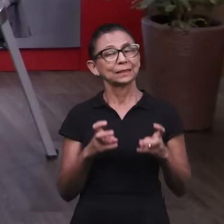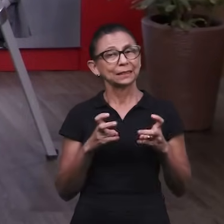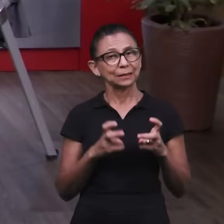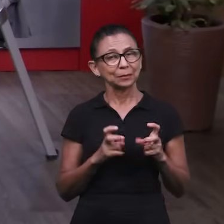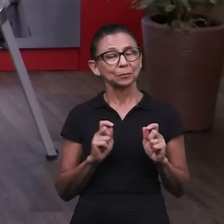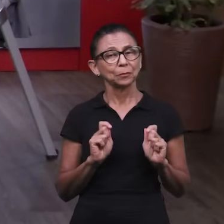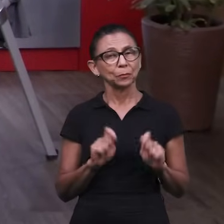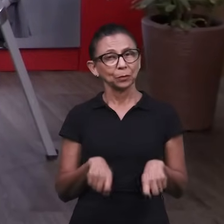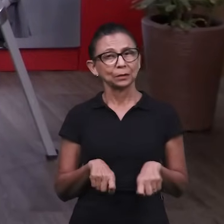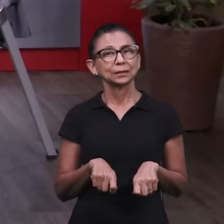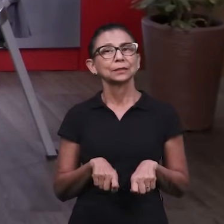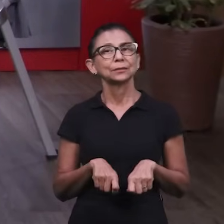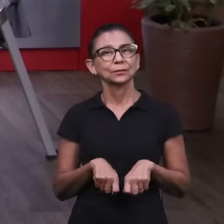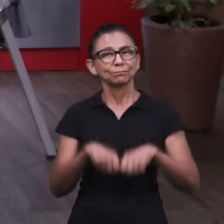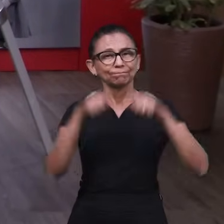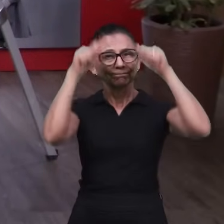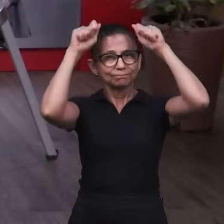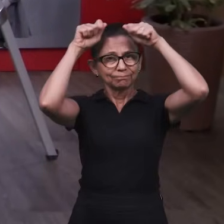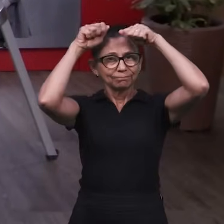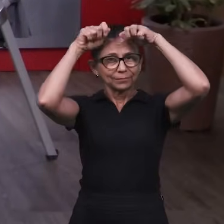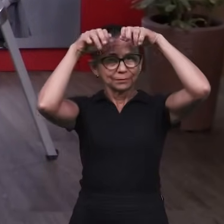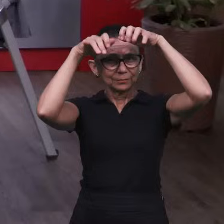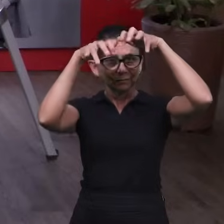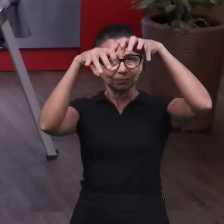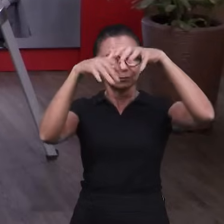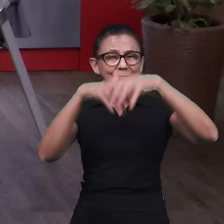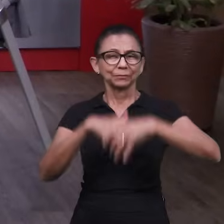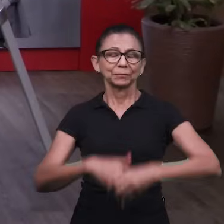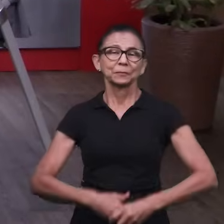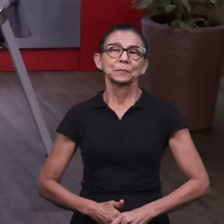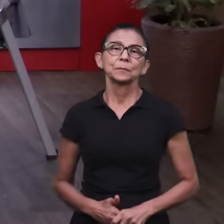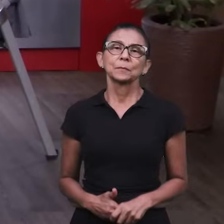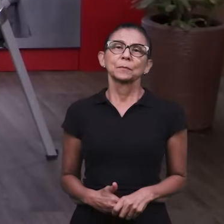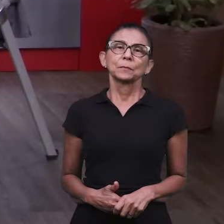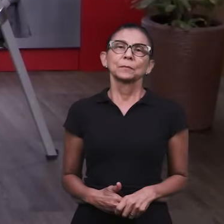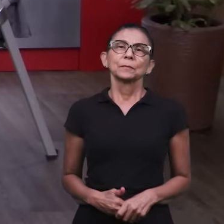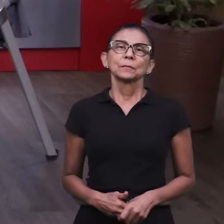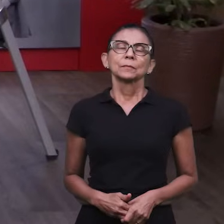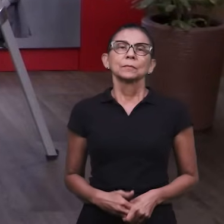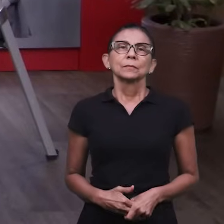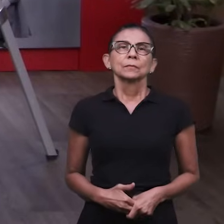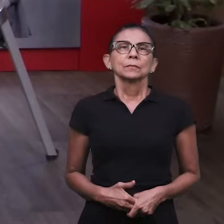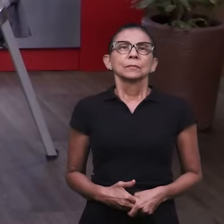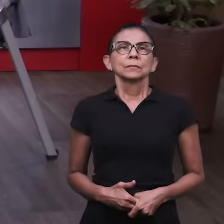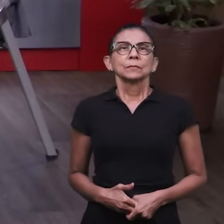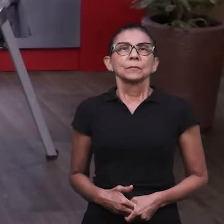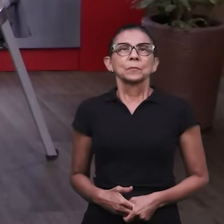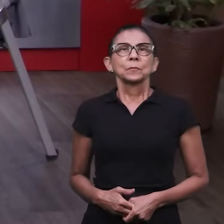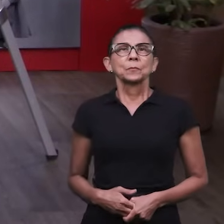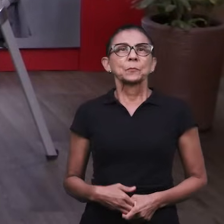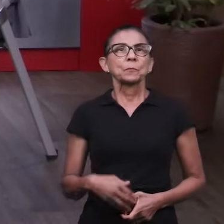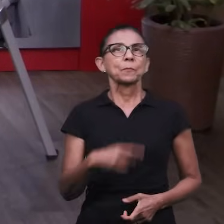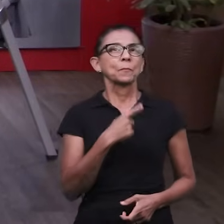de hiperatividade e déficit de atenção, TDAH. Entendi. Agora, o pastor Tiago,